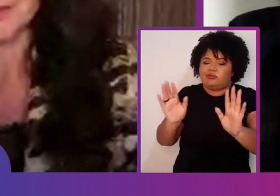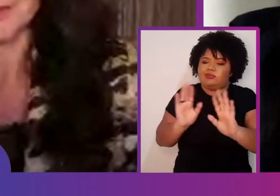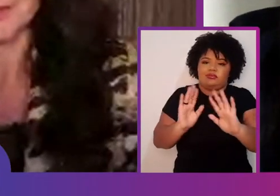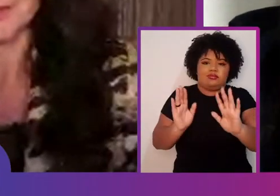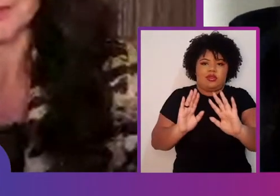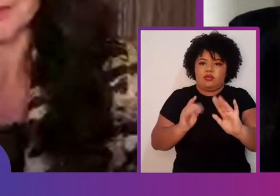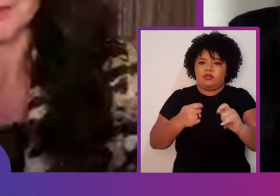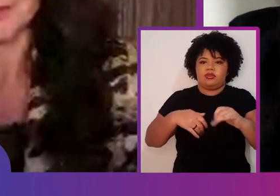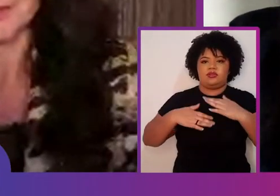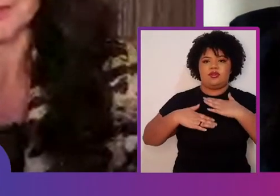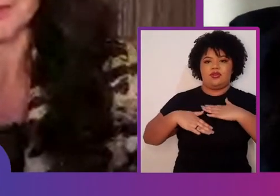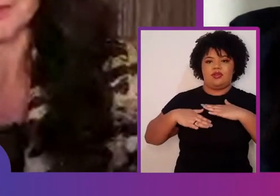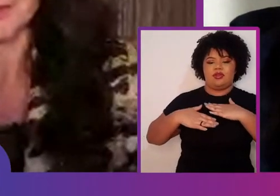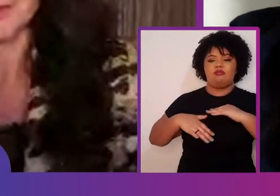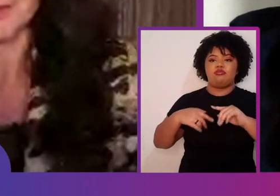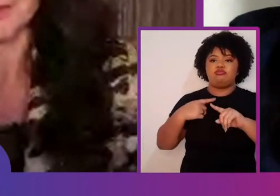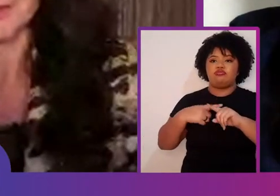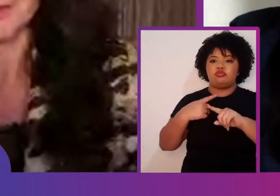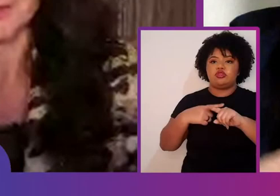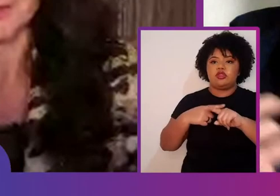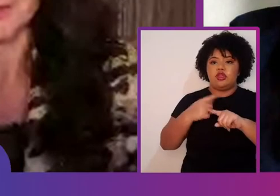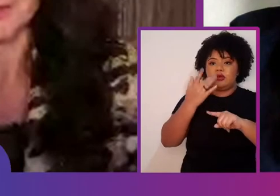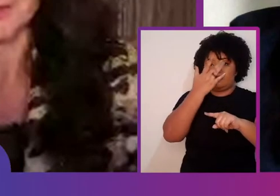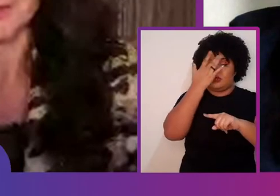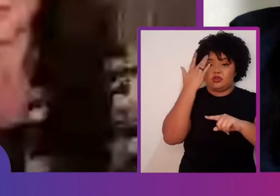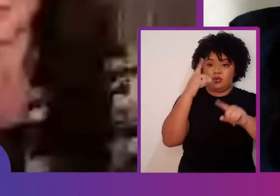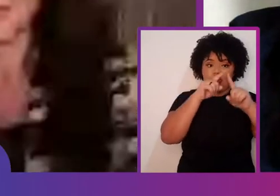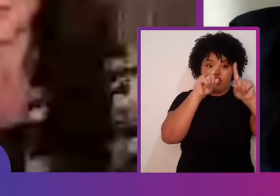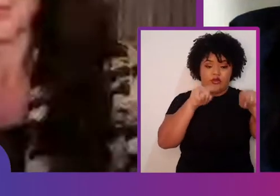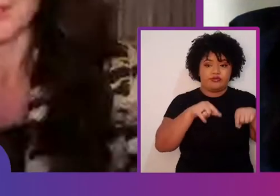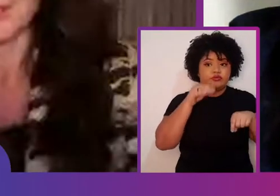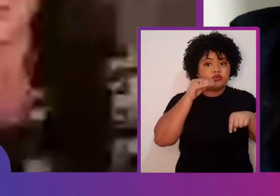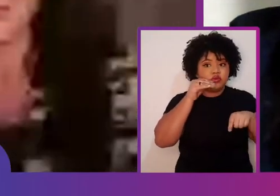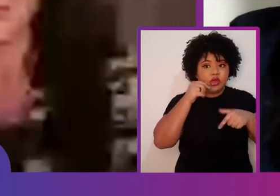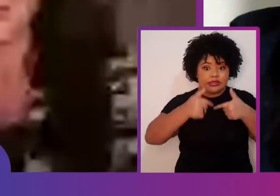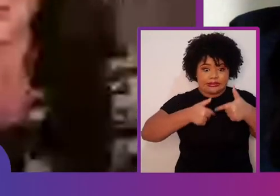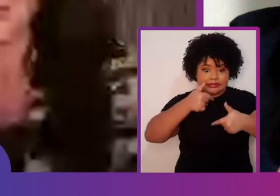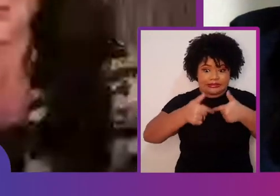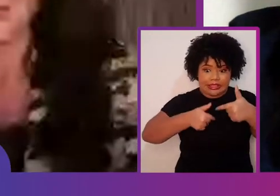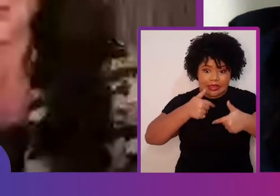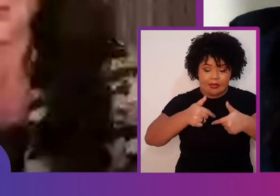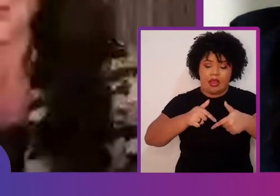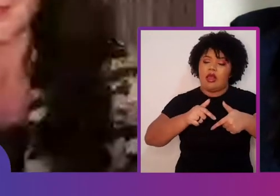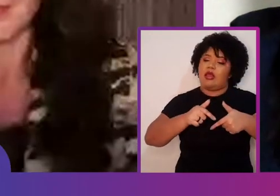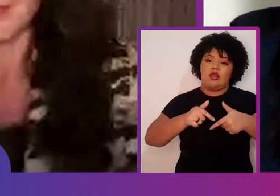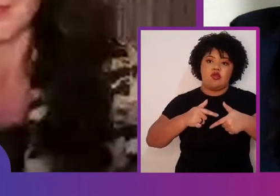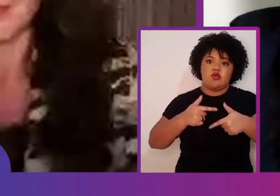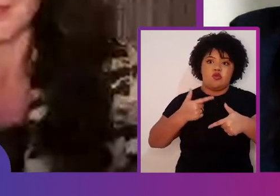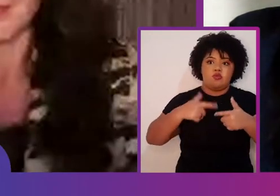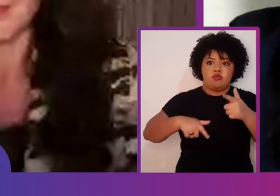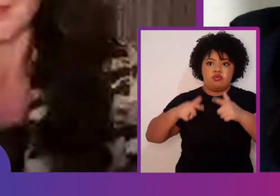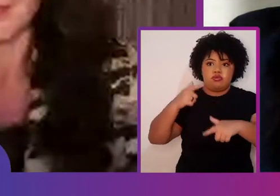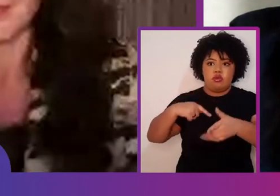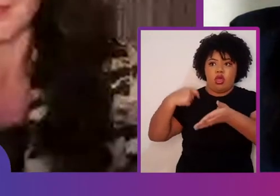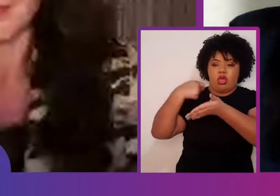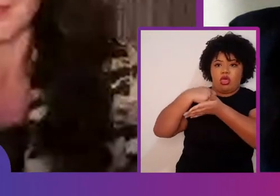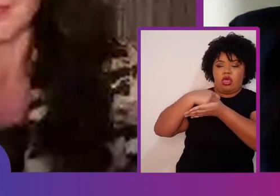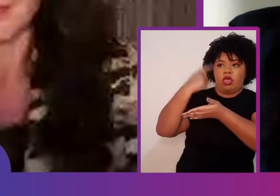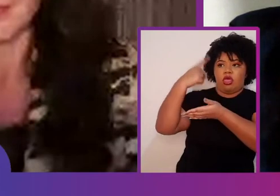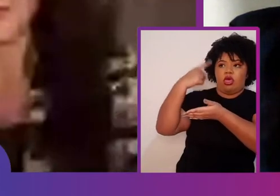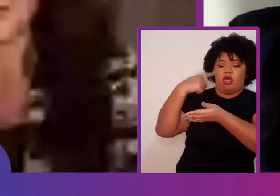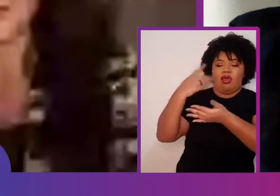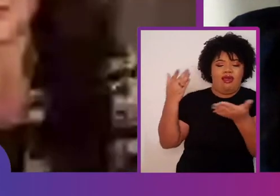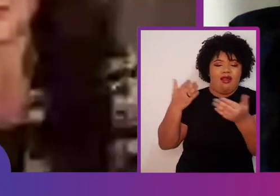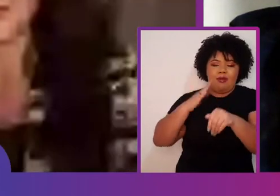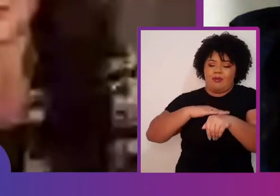acabar perdendo toda a construção cultural que você fez até hoje se você pressionar as pessoas nesse momento. Porque elas